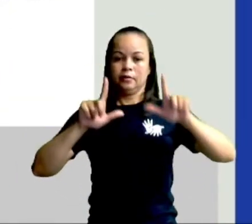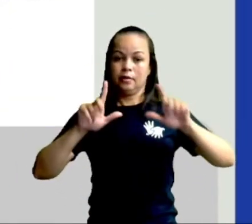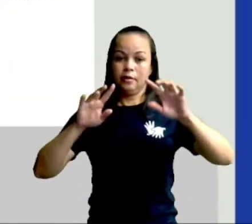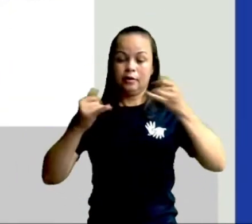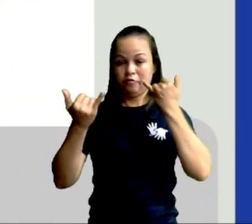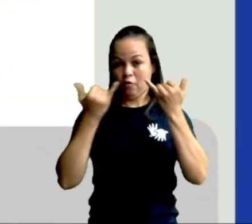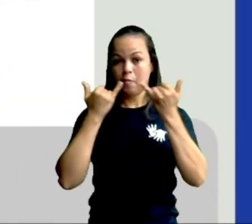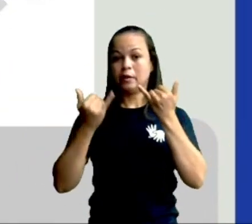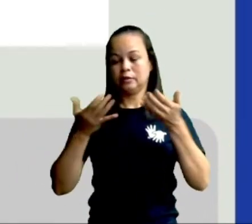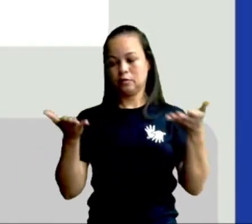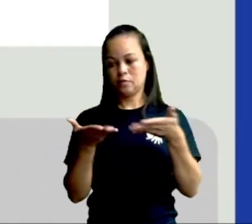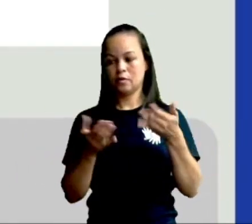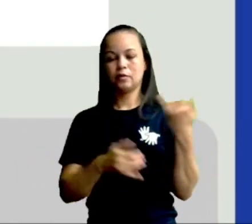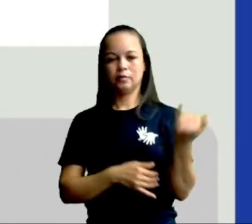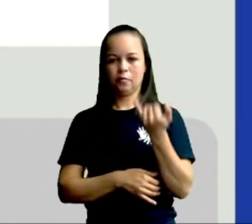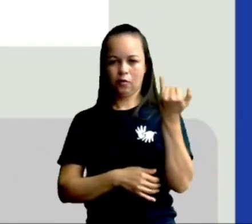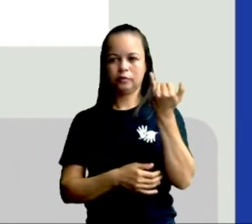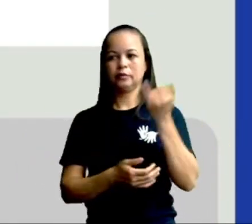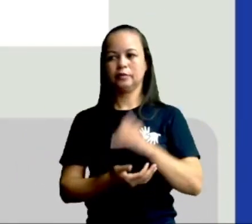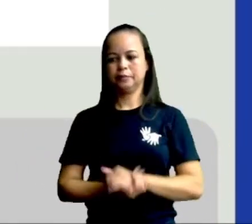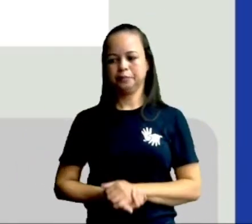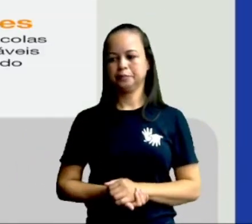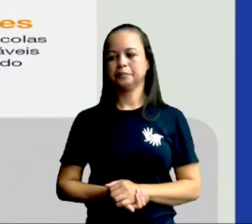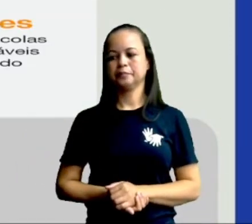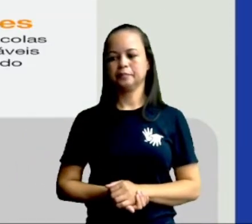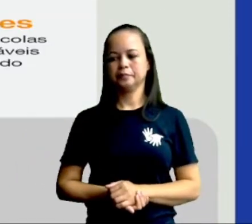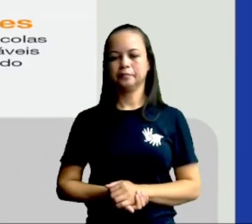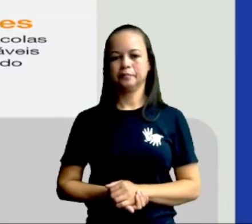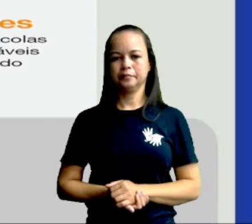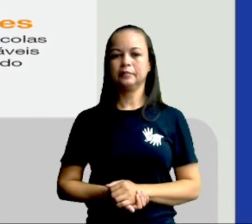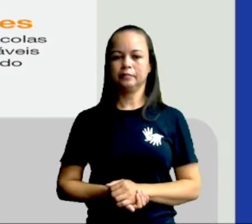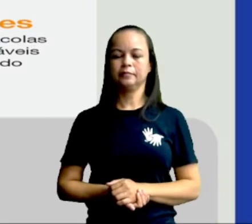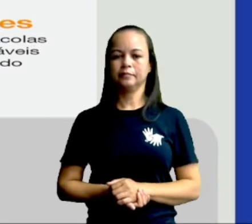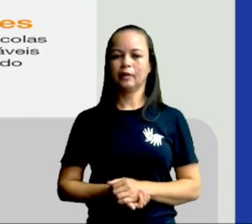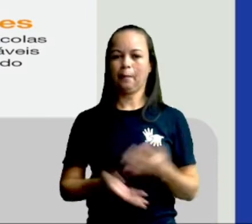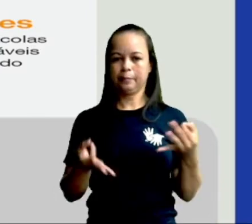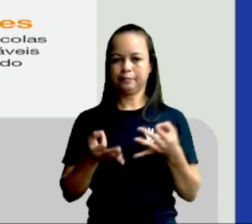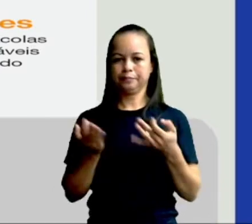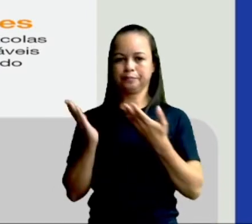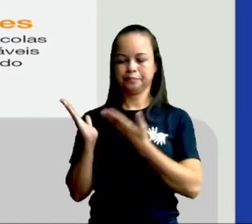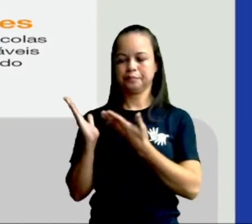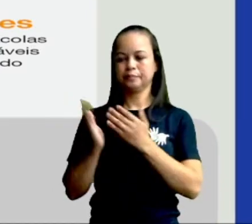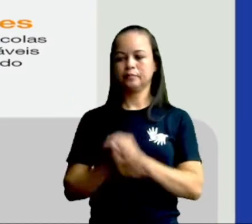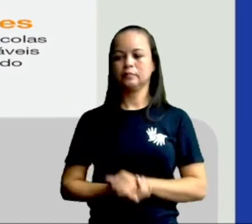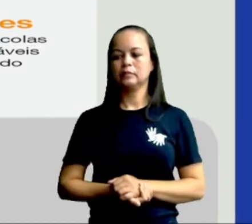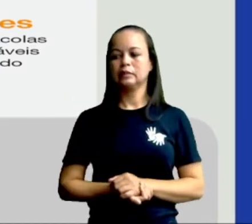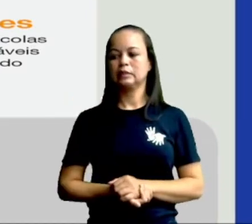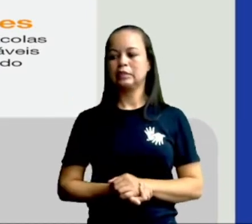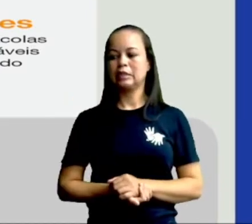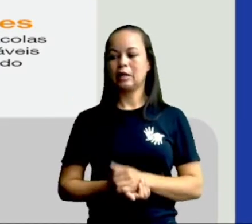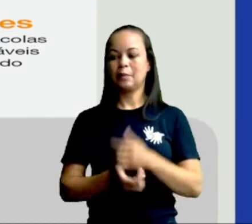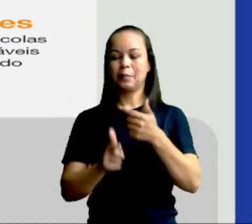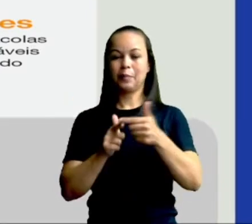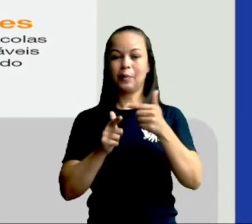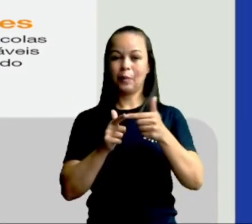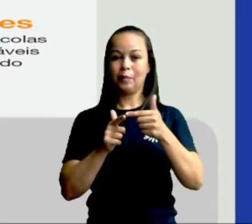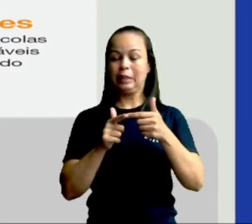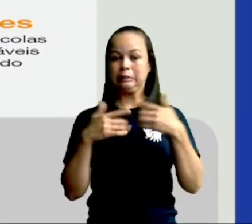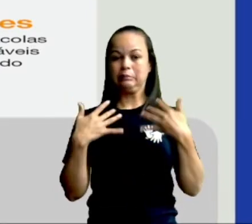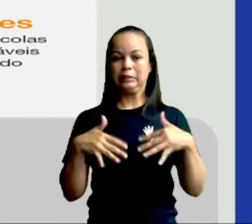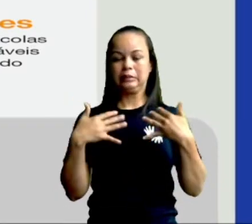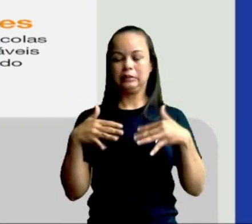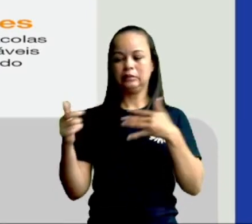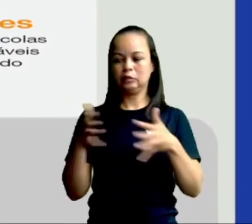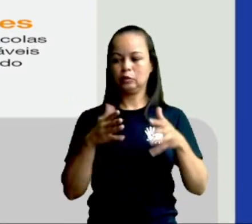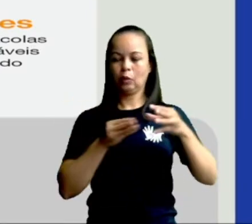informações porque eu acho que é muito relevante. Isso, vamos lá. Isso, perfeito. Dados chocantes sobre a poluição